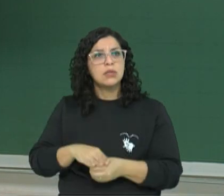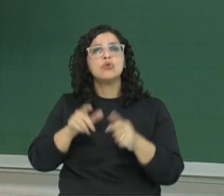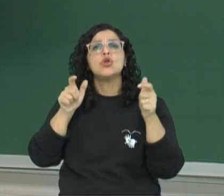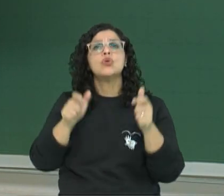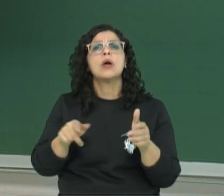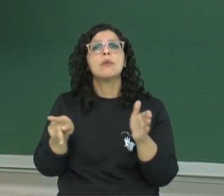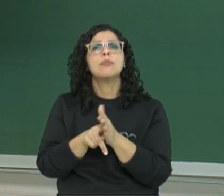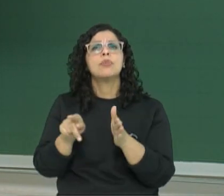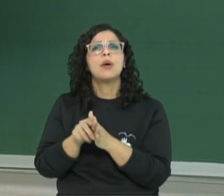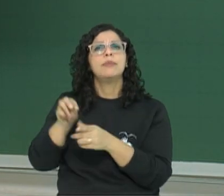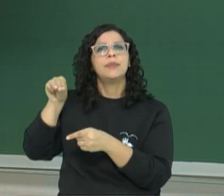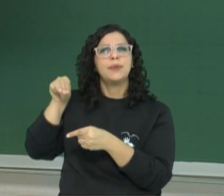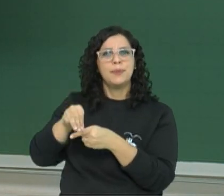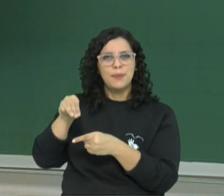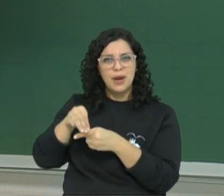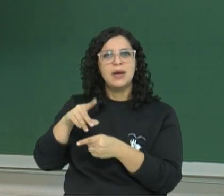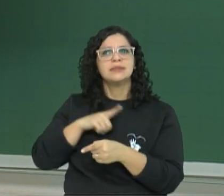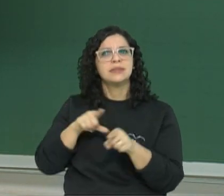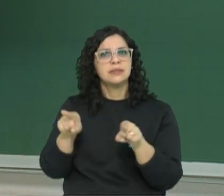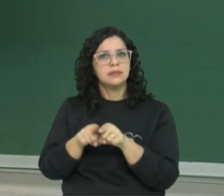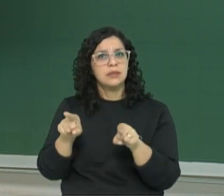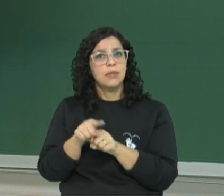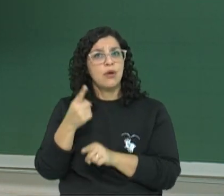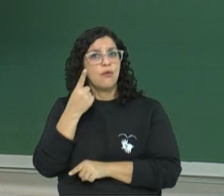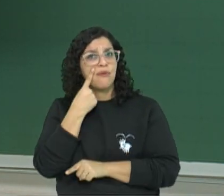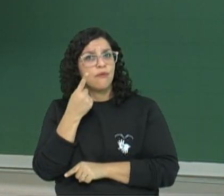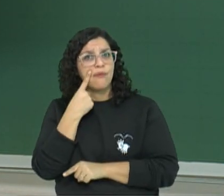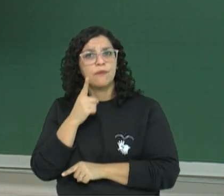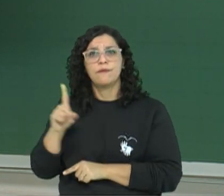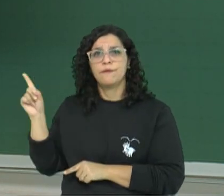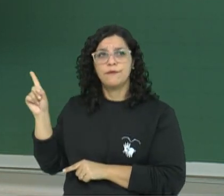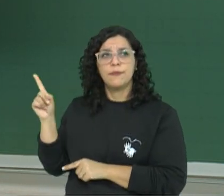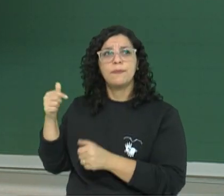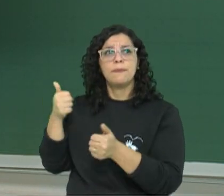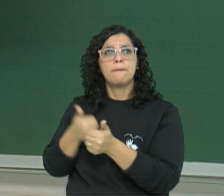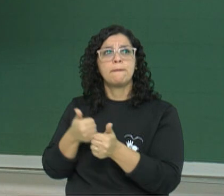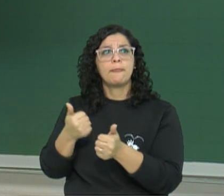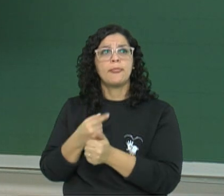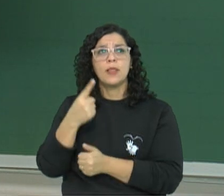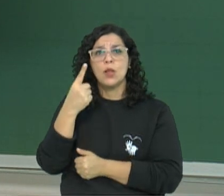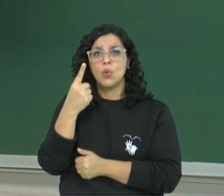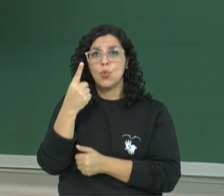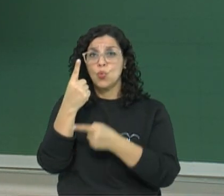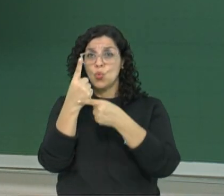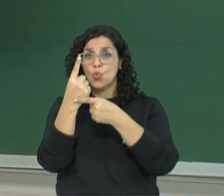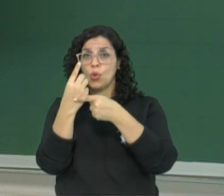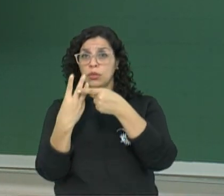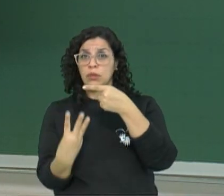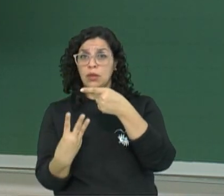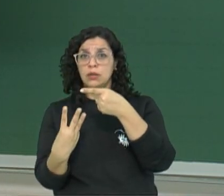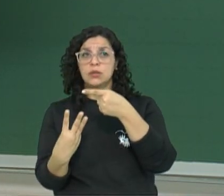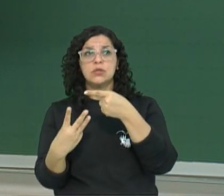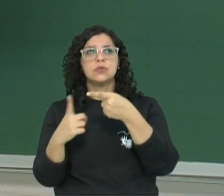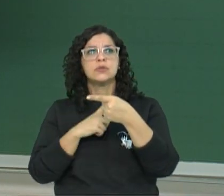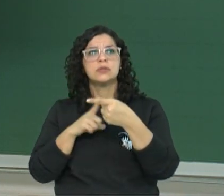aqui envolvido dessa barragem, que está aproximadamente a 1/3, certo?